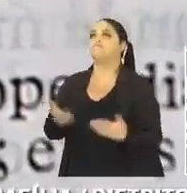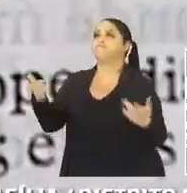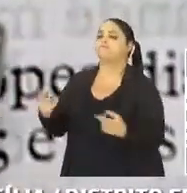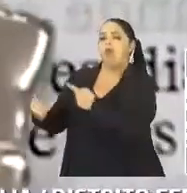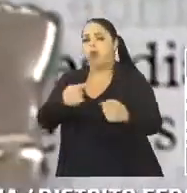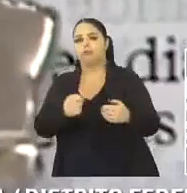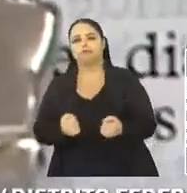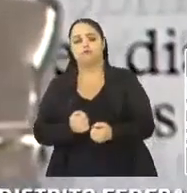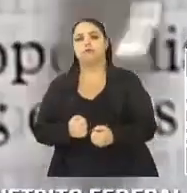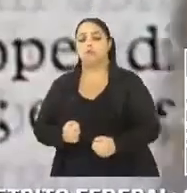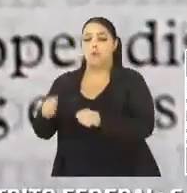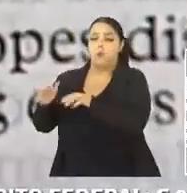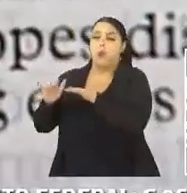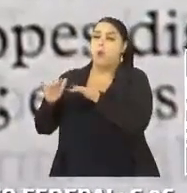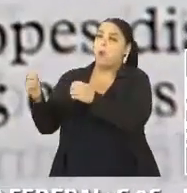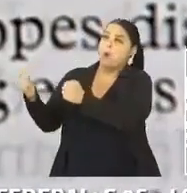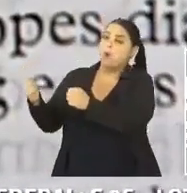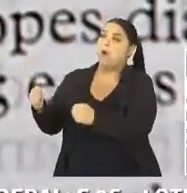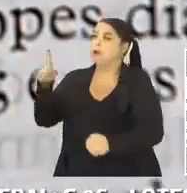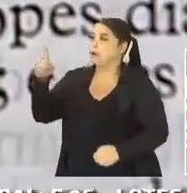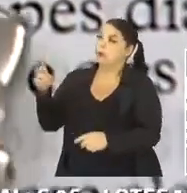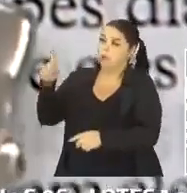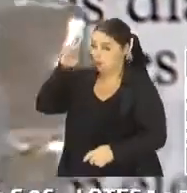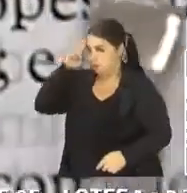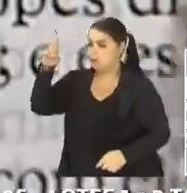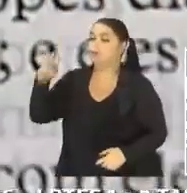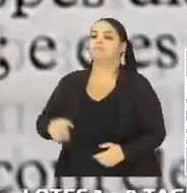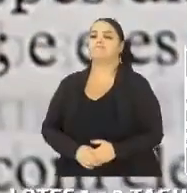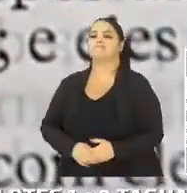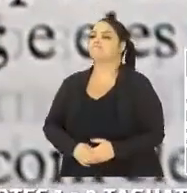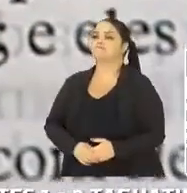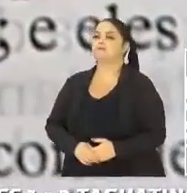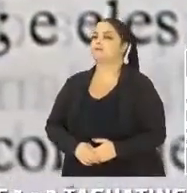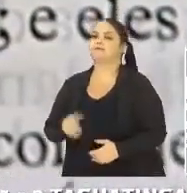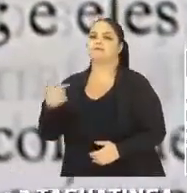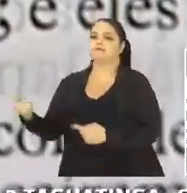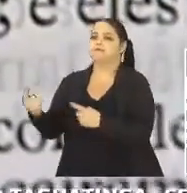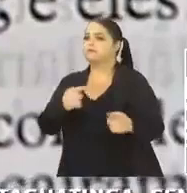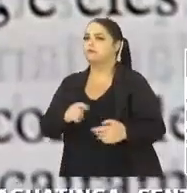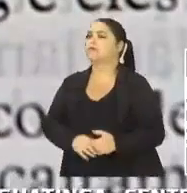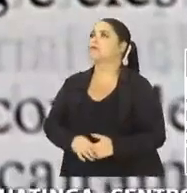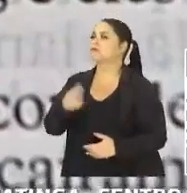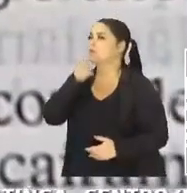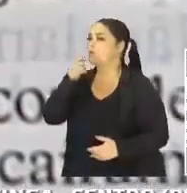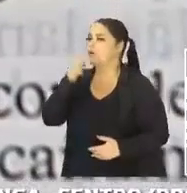esta multidão. Senhor, tu és o nosso Deus, não prevaleça contra ti o